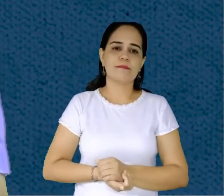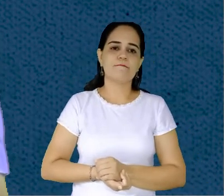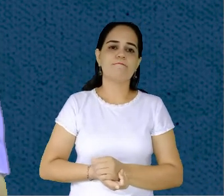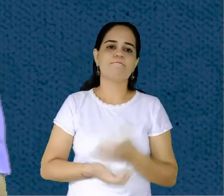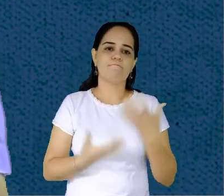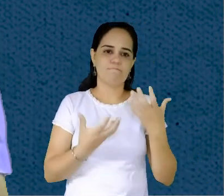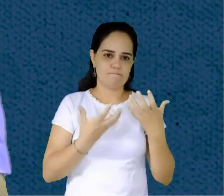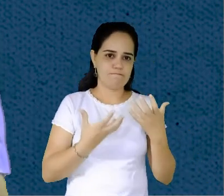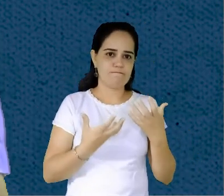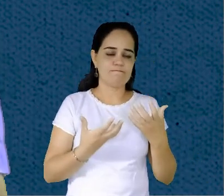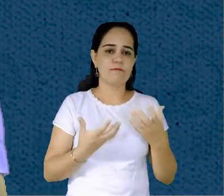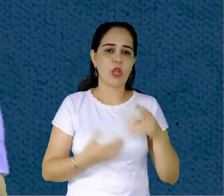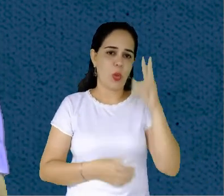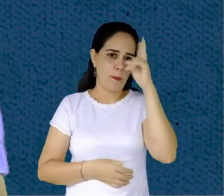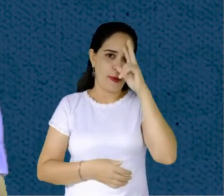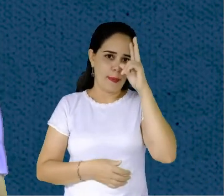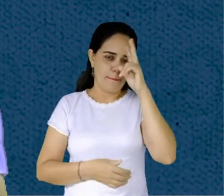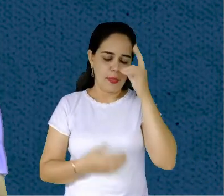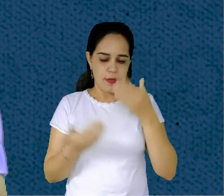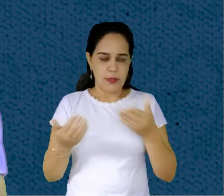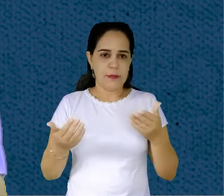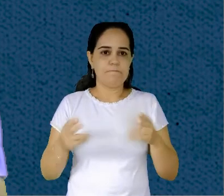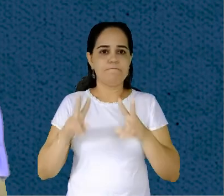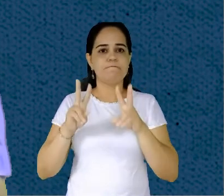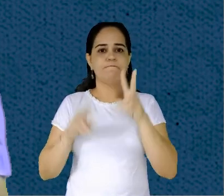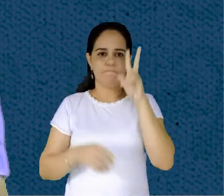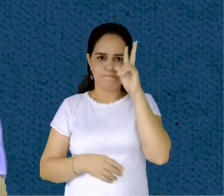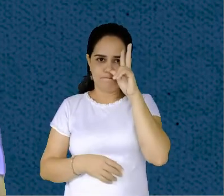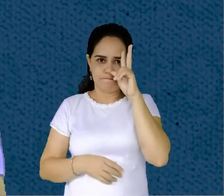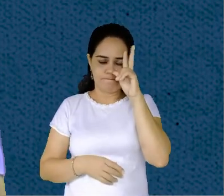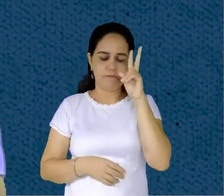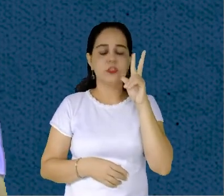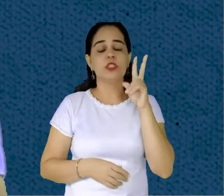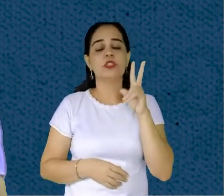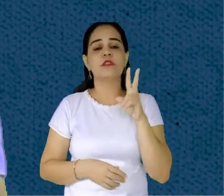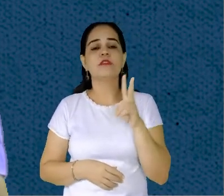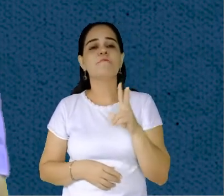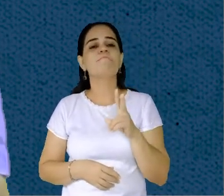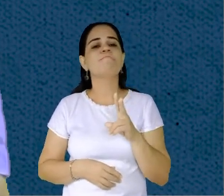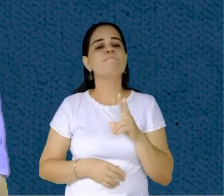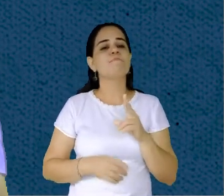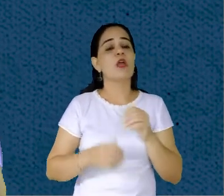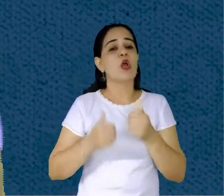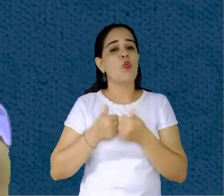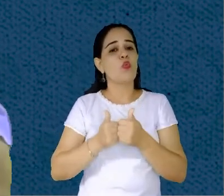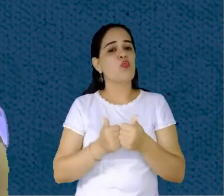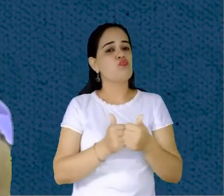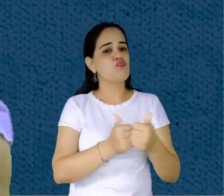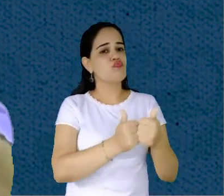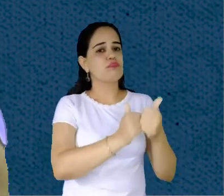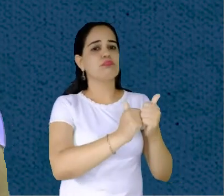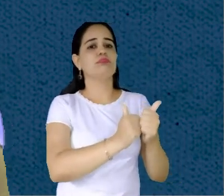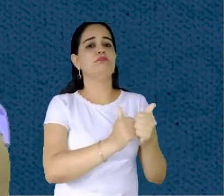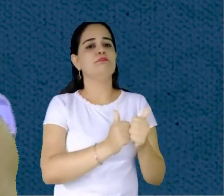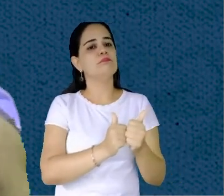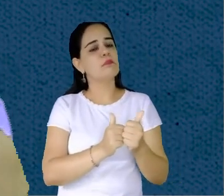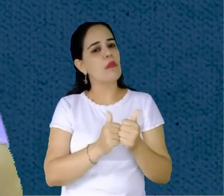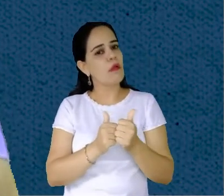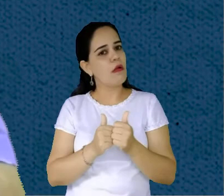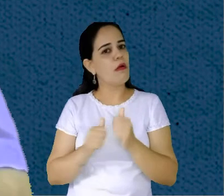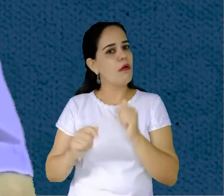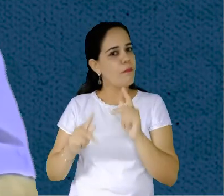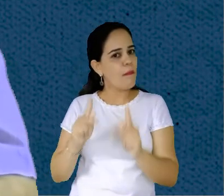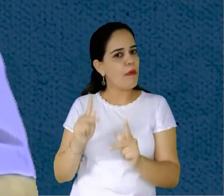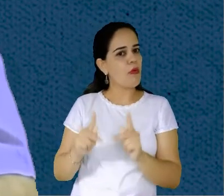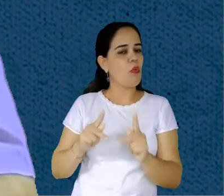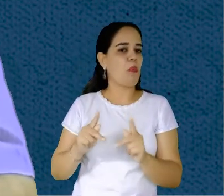caminhamos com as crianças, caminhamos com as pessoas. Não havia só crianças, não havia também pessoas maiores, que